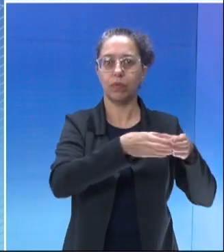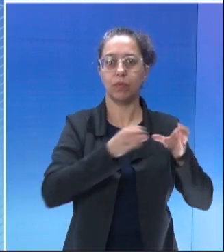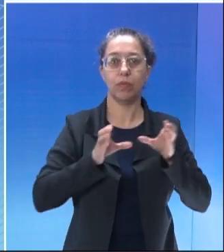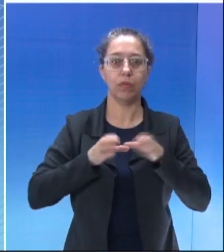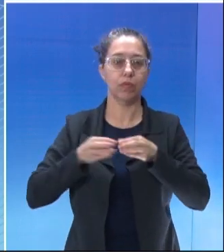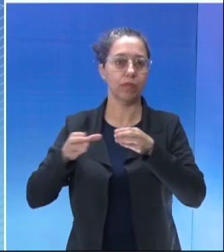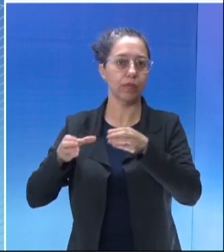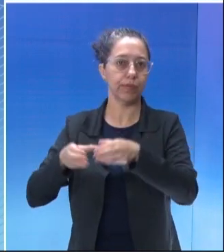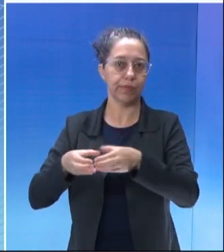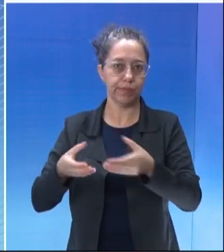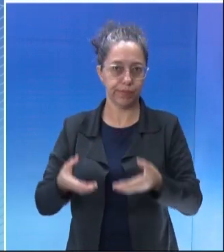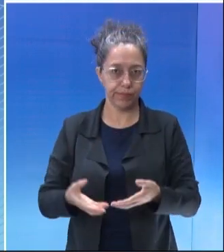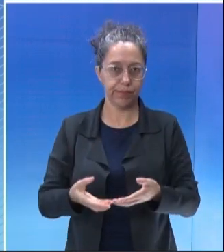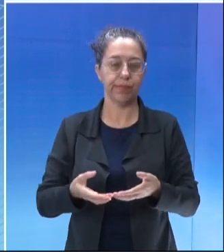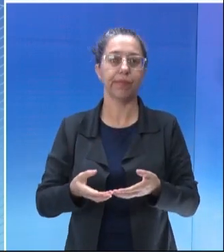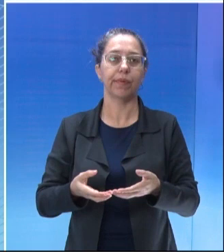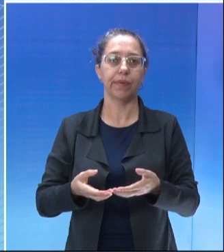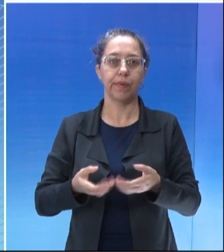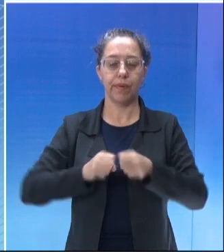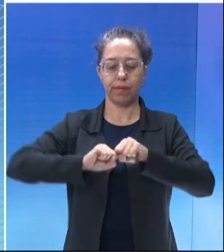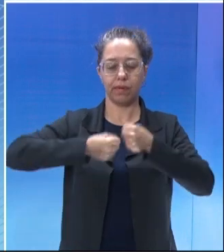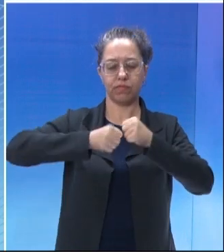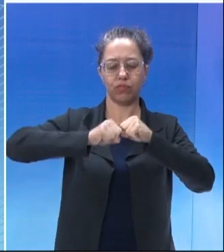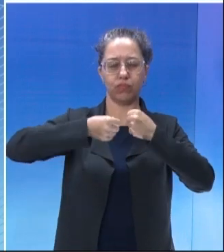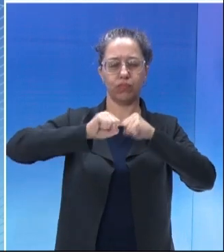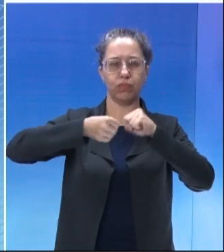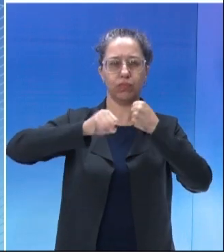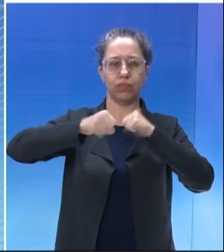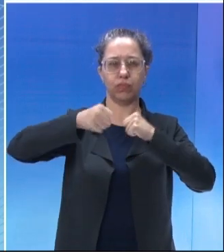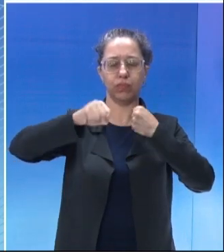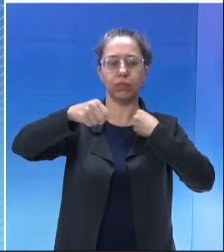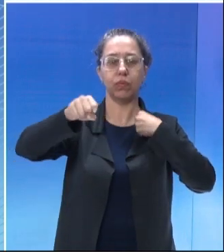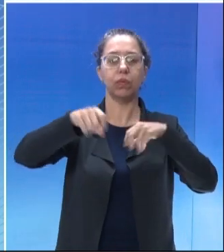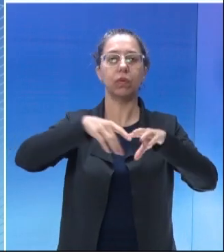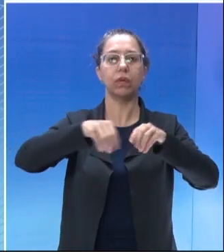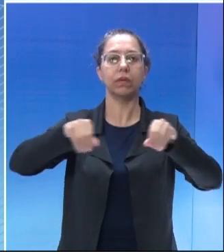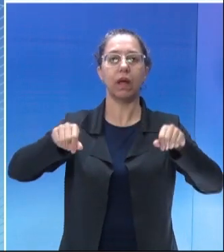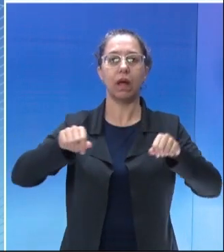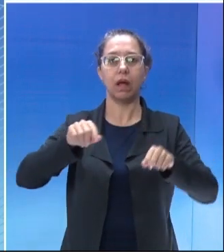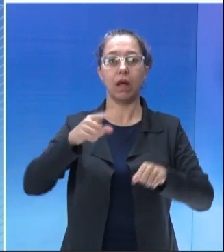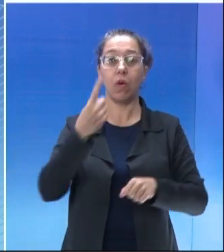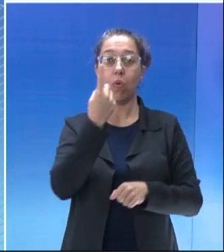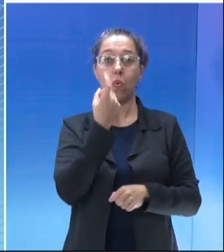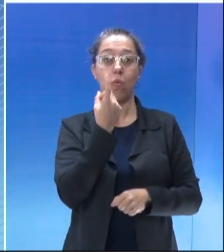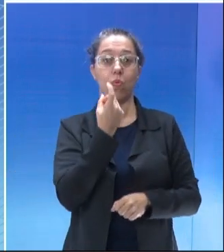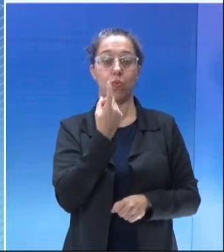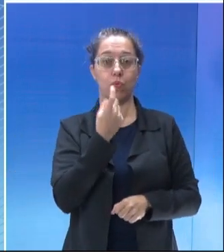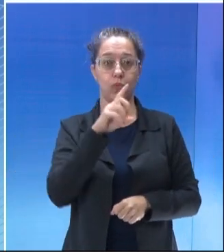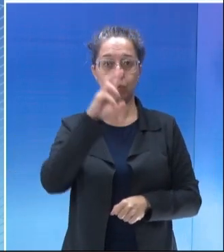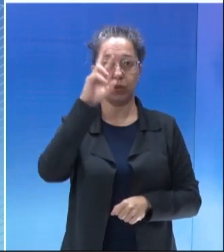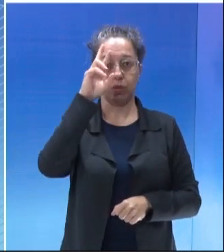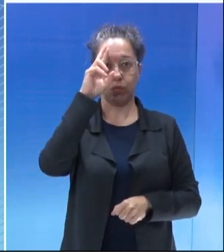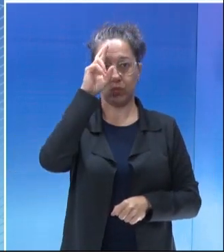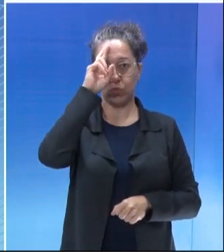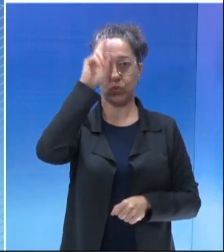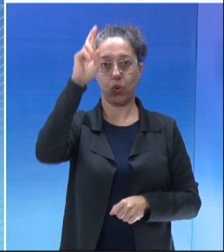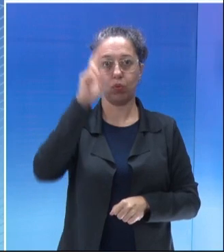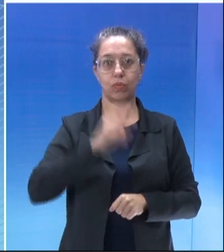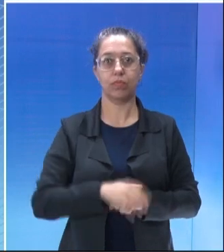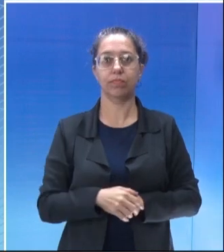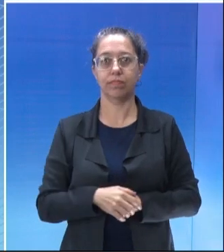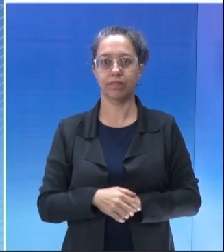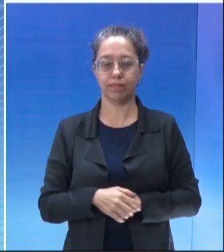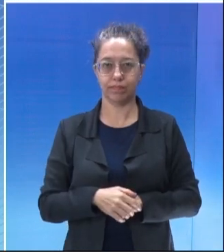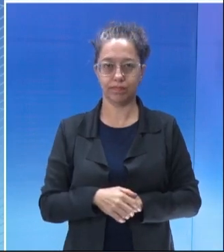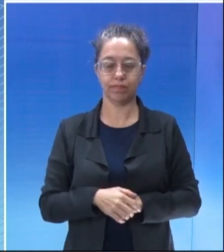É uma grande porção de terra concentrada na mão de um dono só, né? Isso é